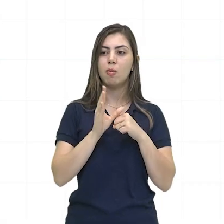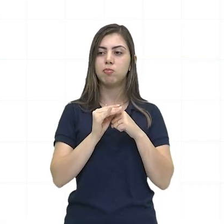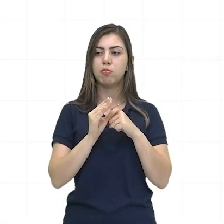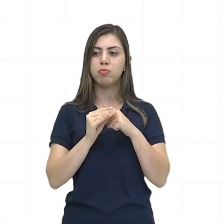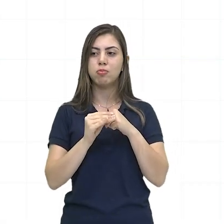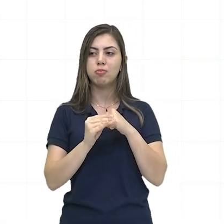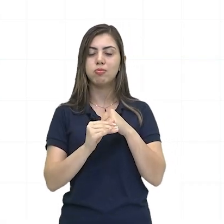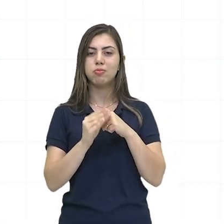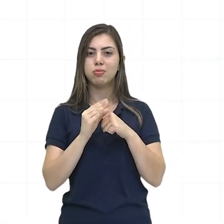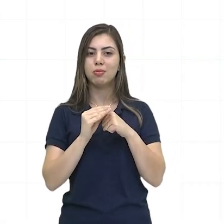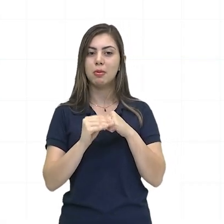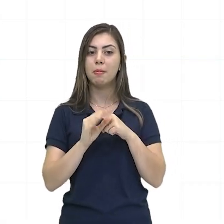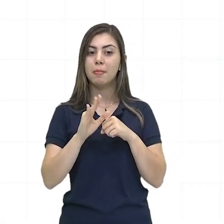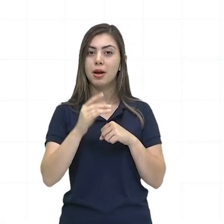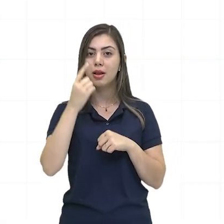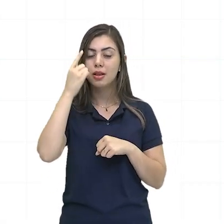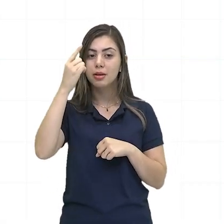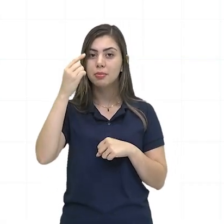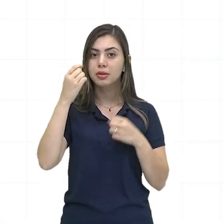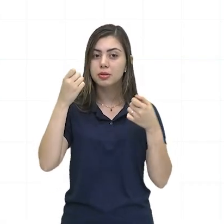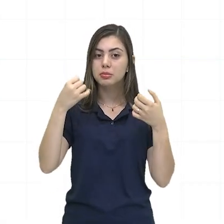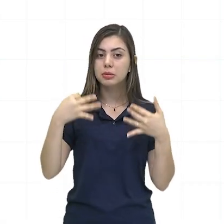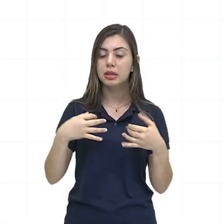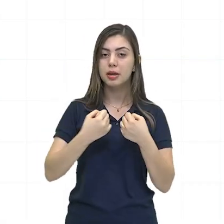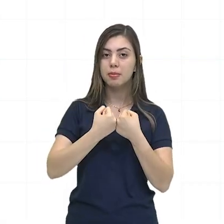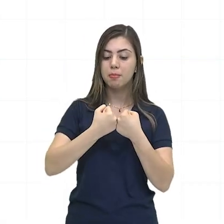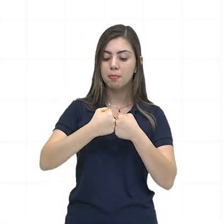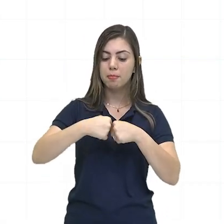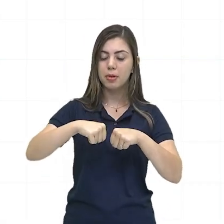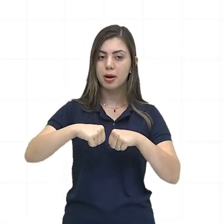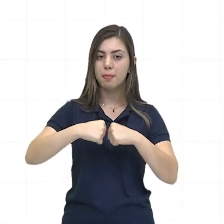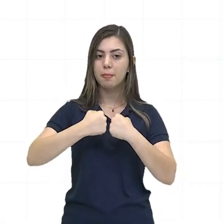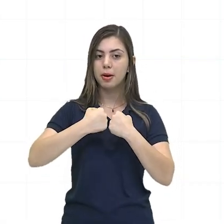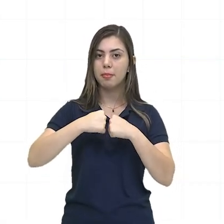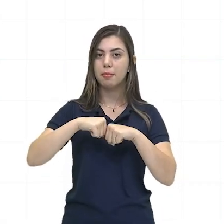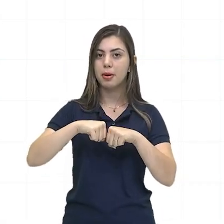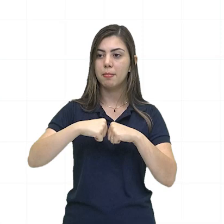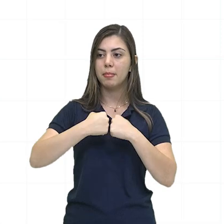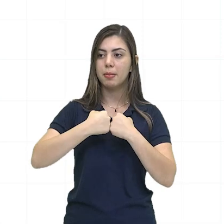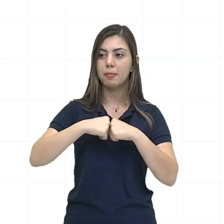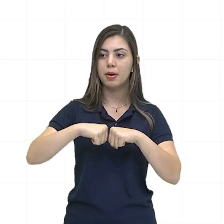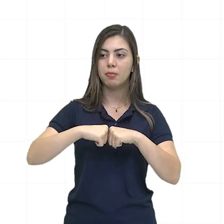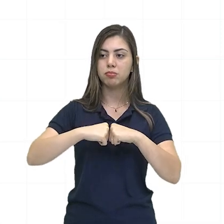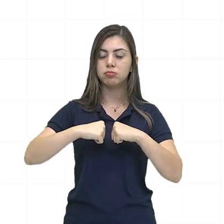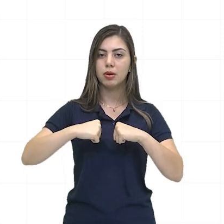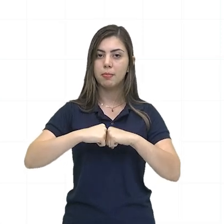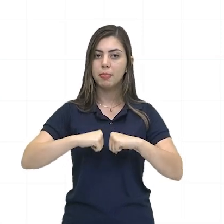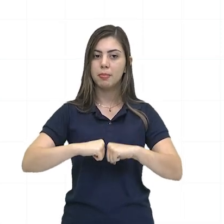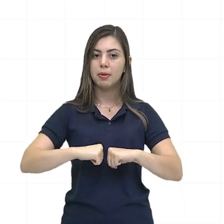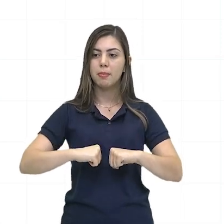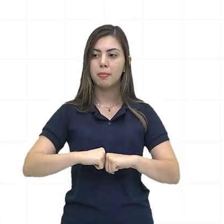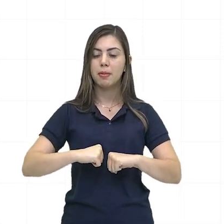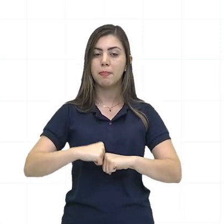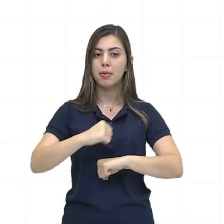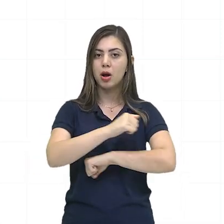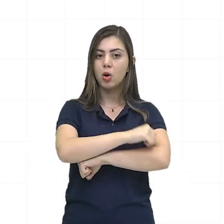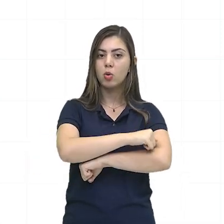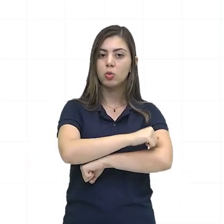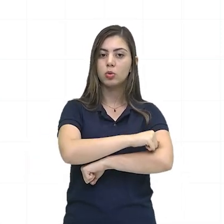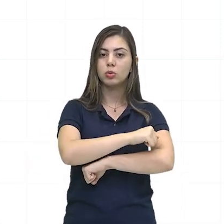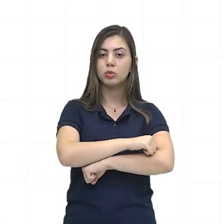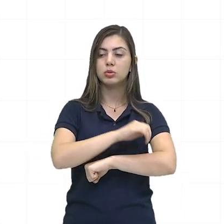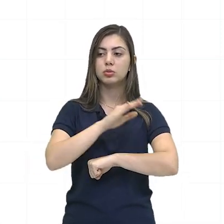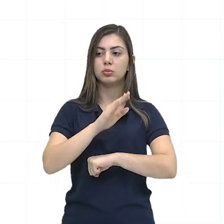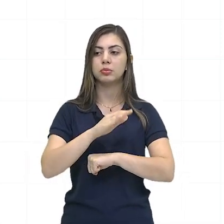de articulação. A articulação é o encontro de um ou mais ossos, certo? E cartilagem está ali